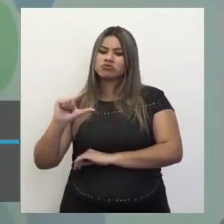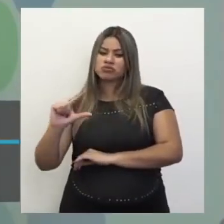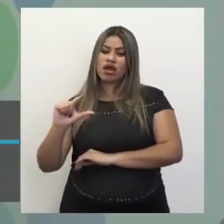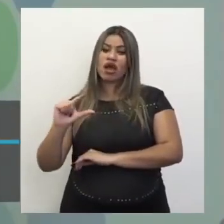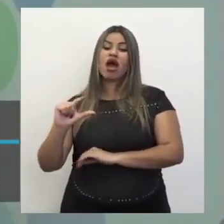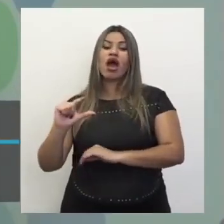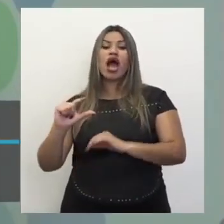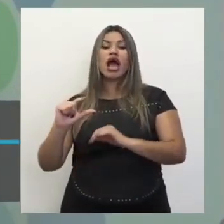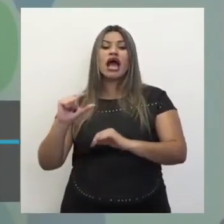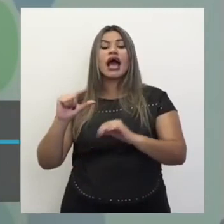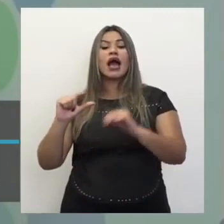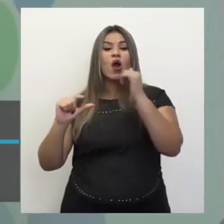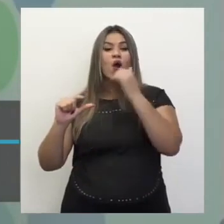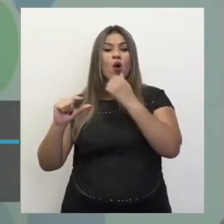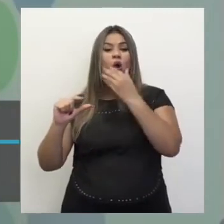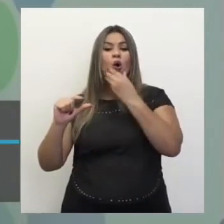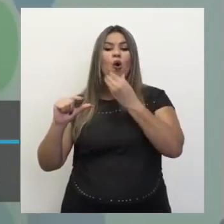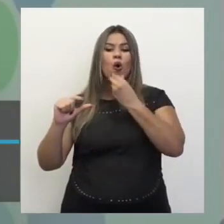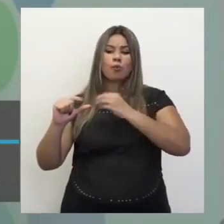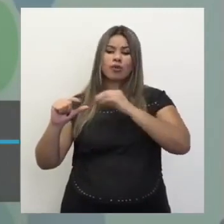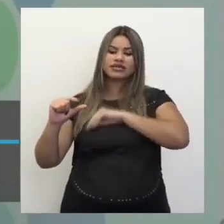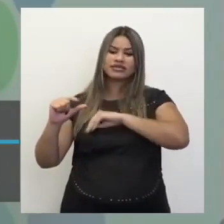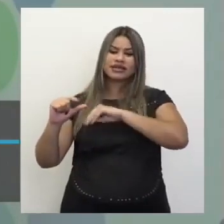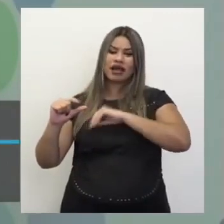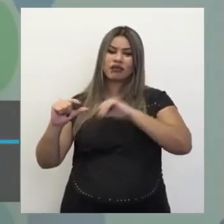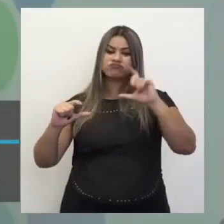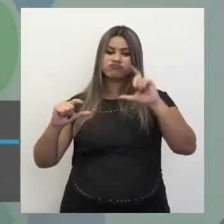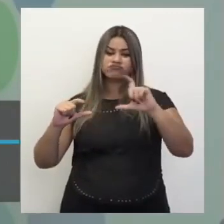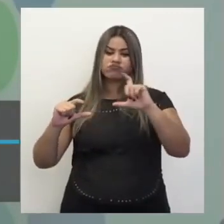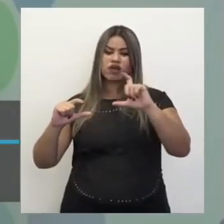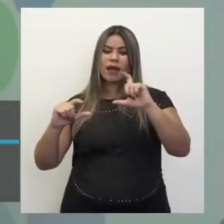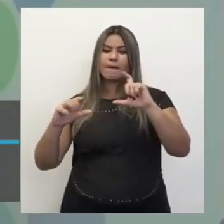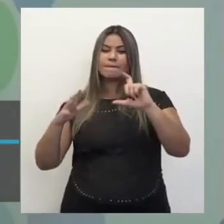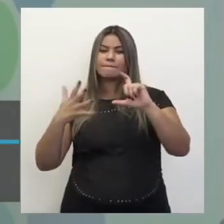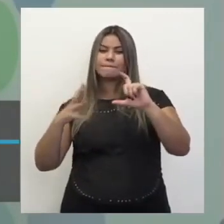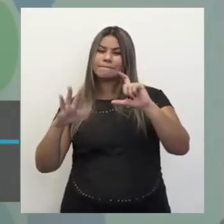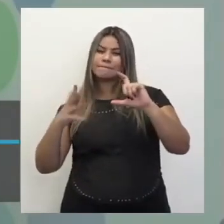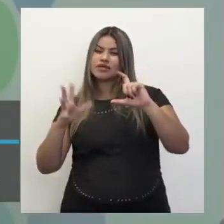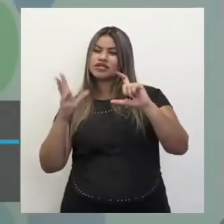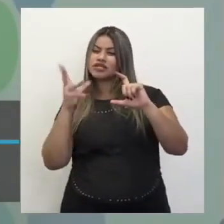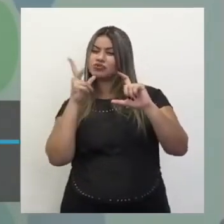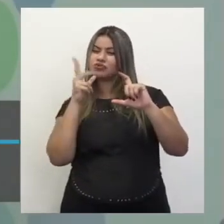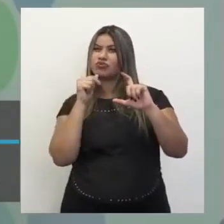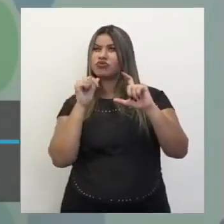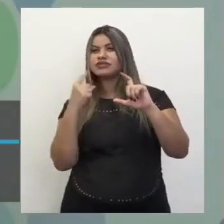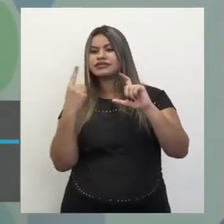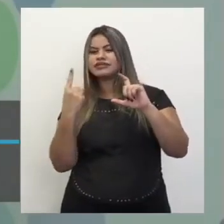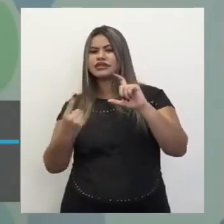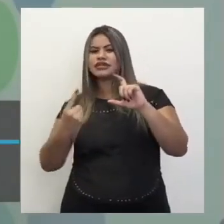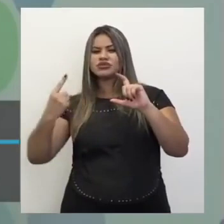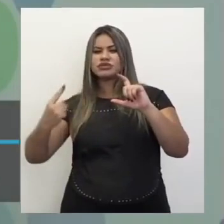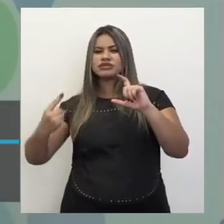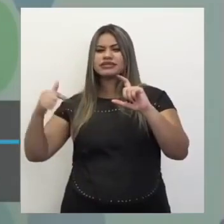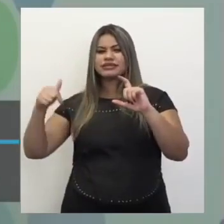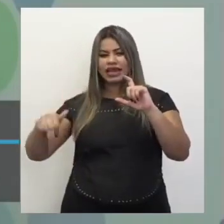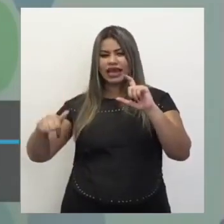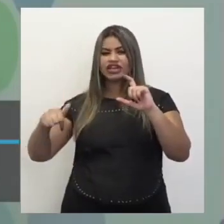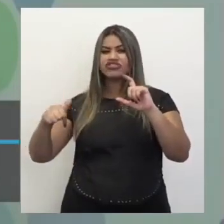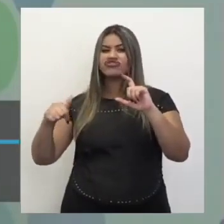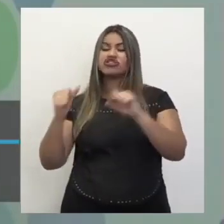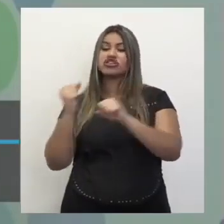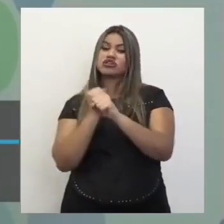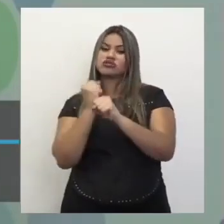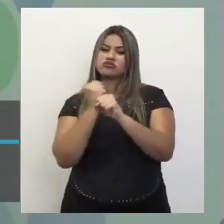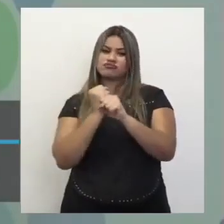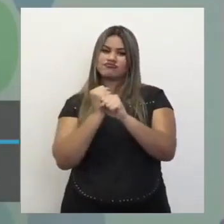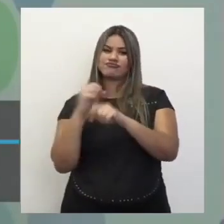salário dos homens, levaríamos cerca de, se eu não me engano, 117 anos para que o salário das mulheres fosse iguais ao salário